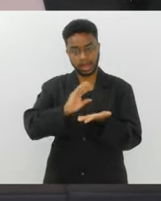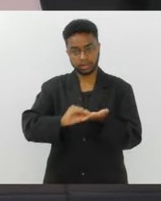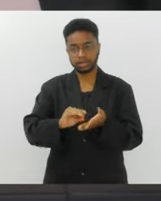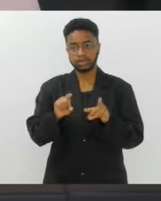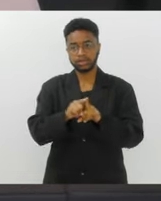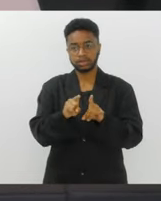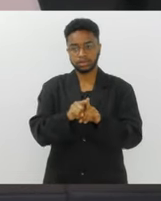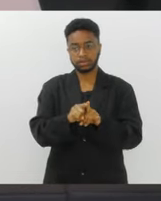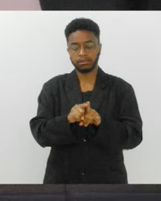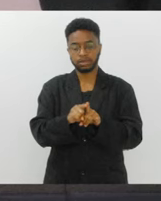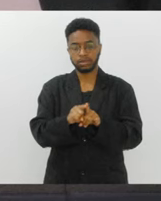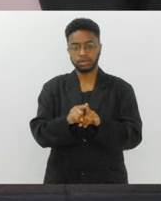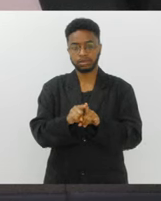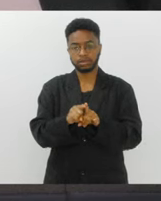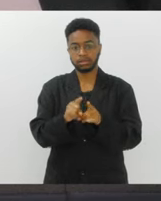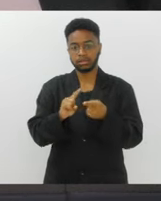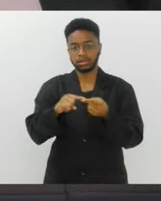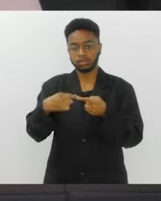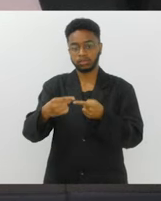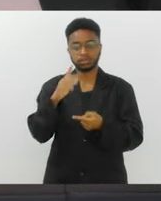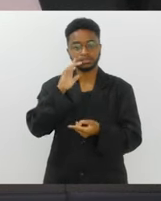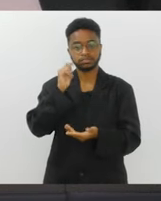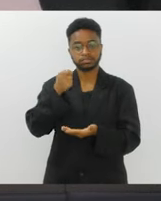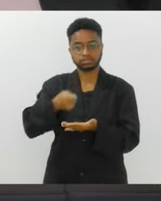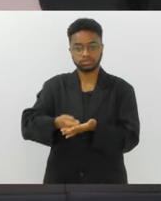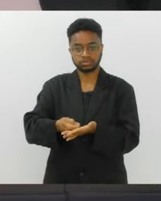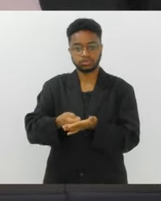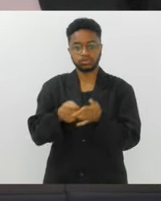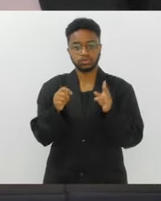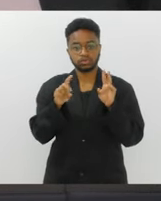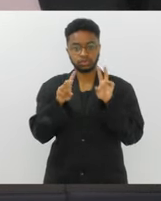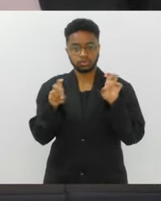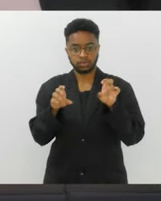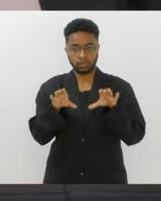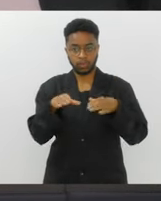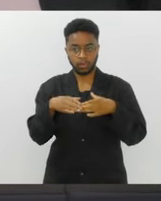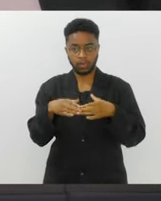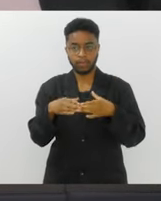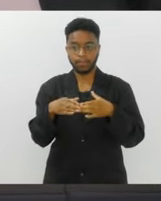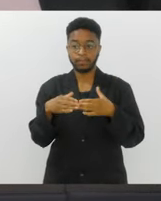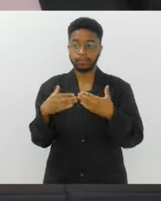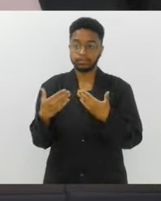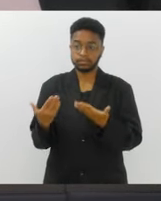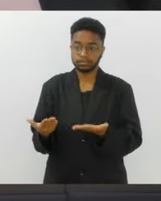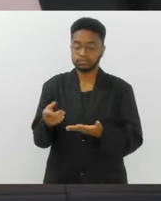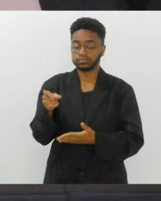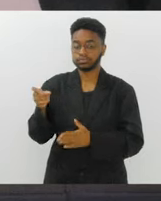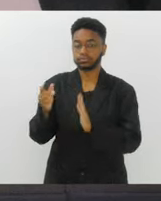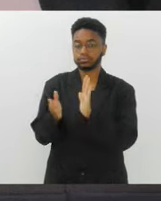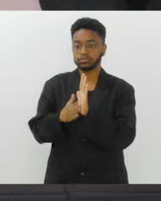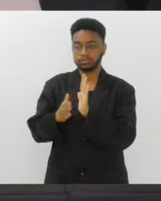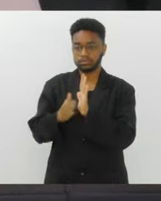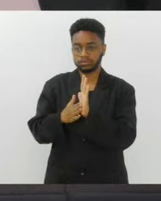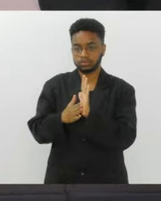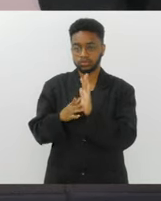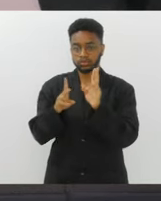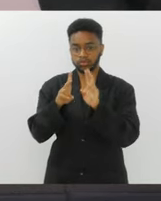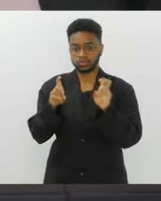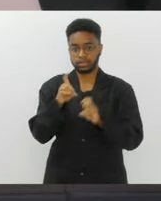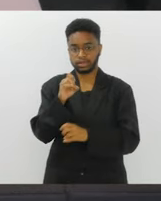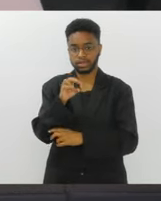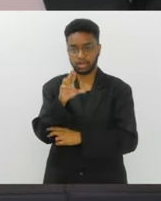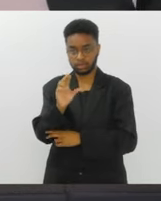ser objeto de deliberação sobre para a comissão, tanto a sua proposta em relação do